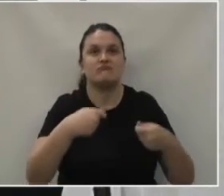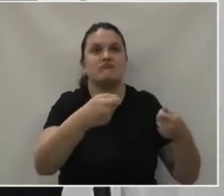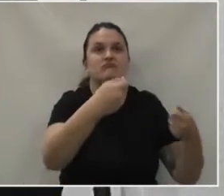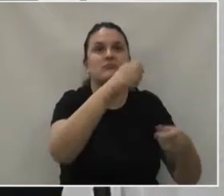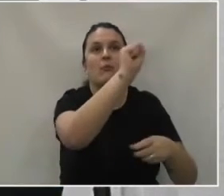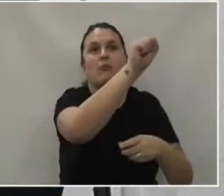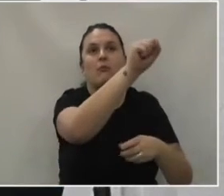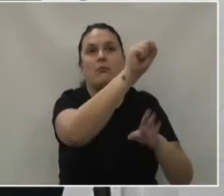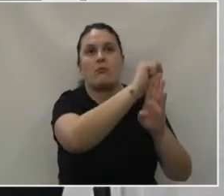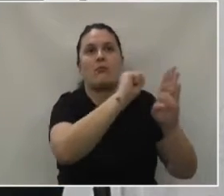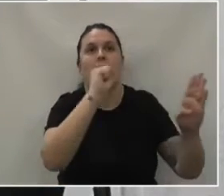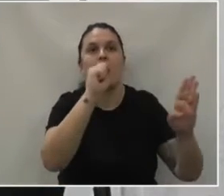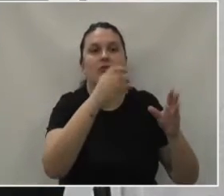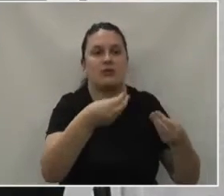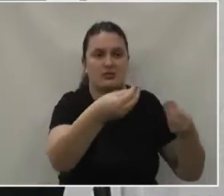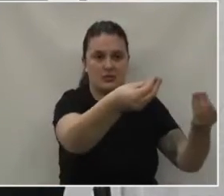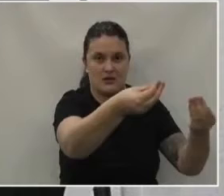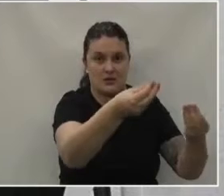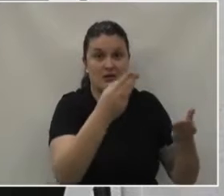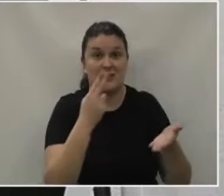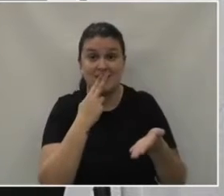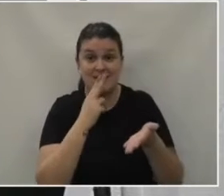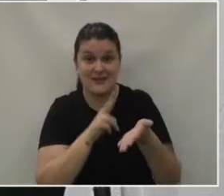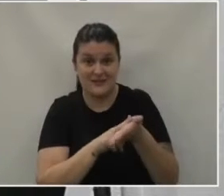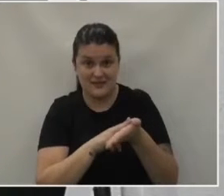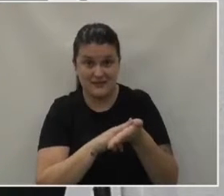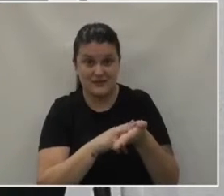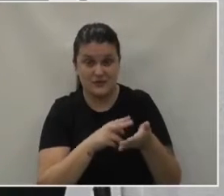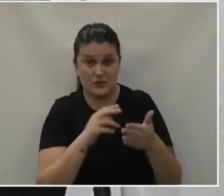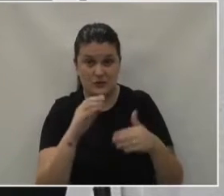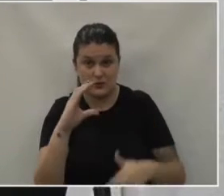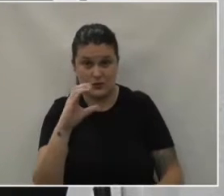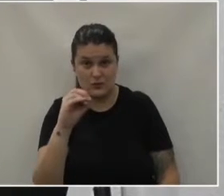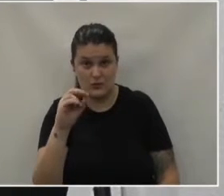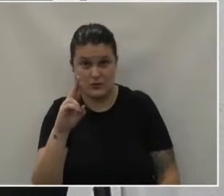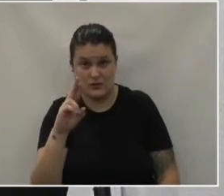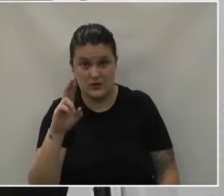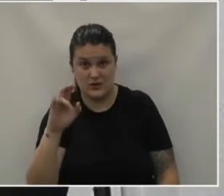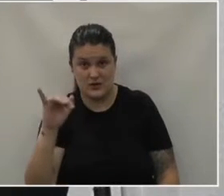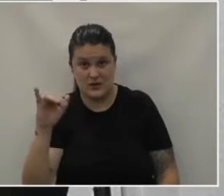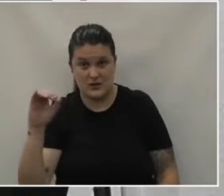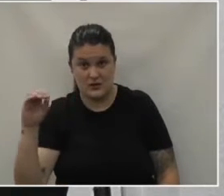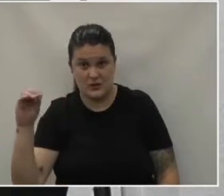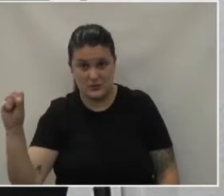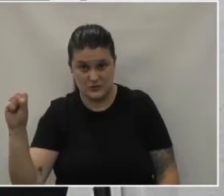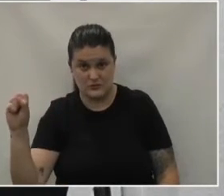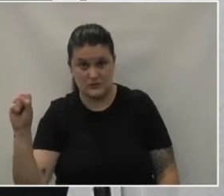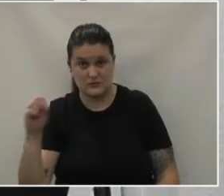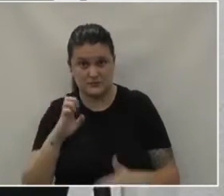porta. Os Correios, como eu já citei anteriormente, são